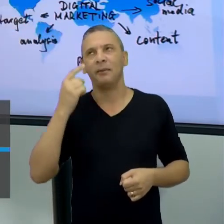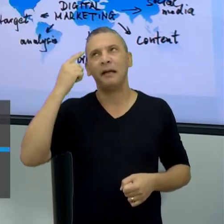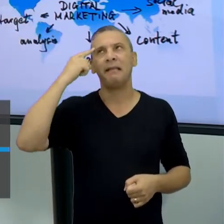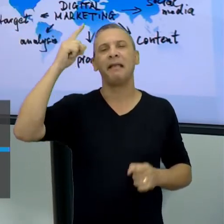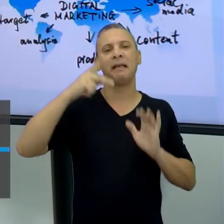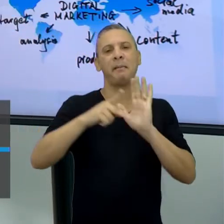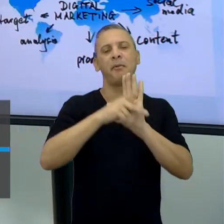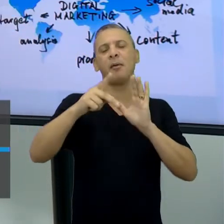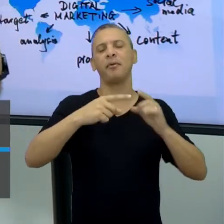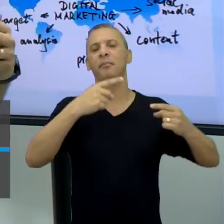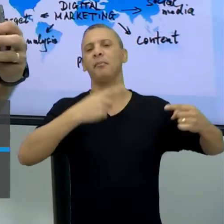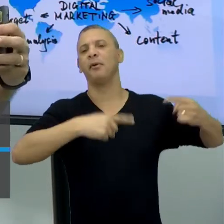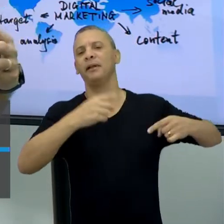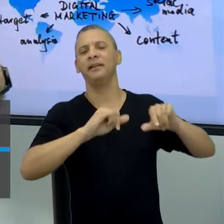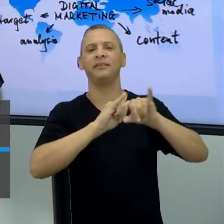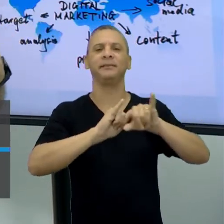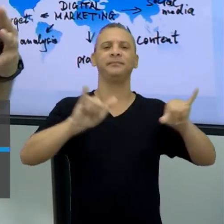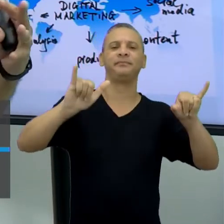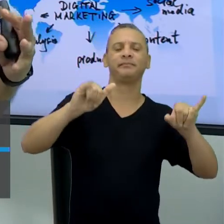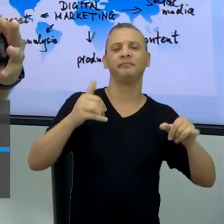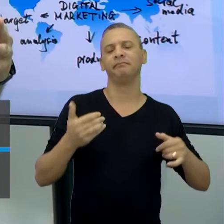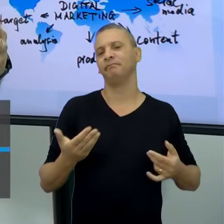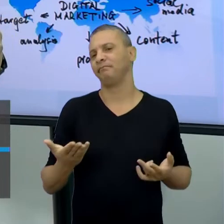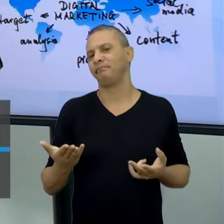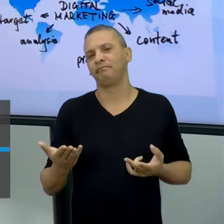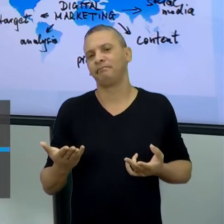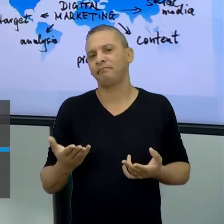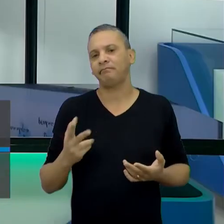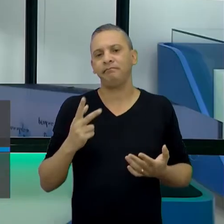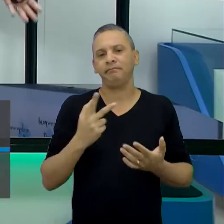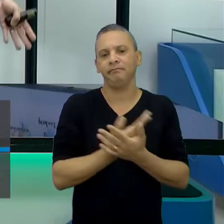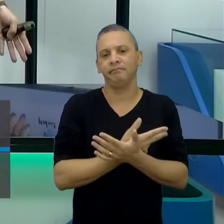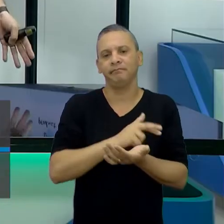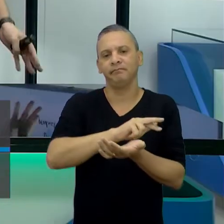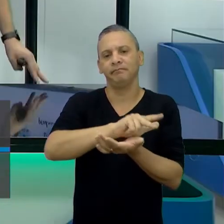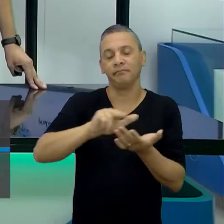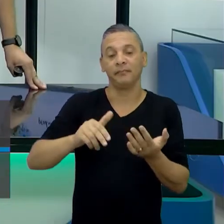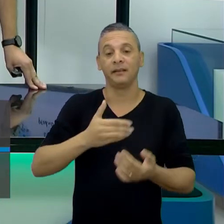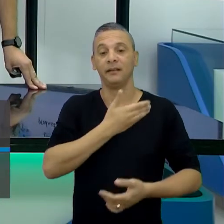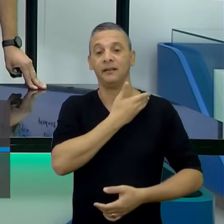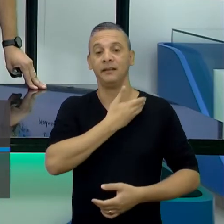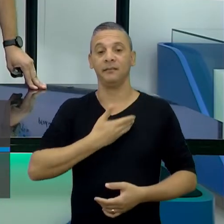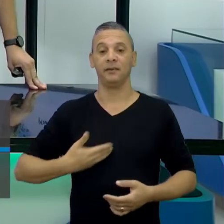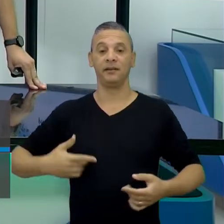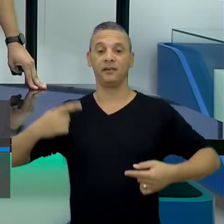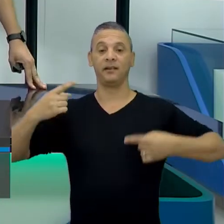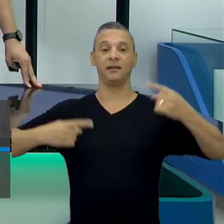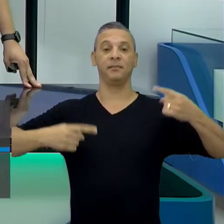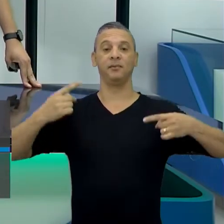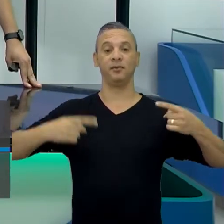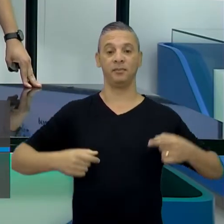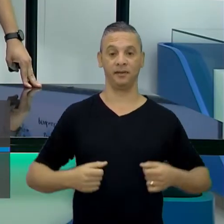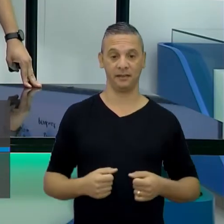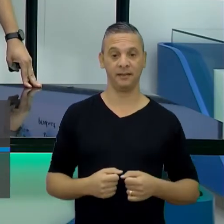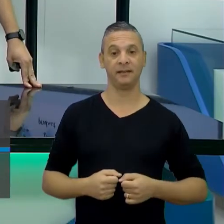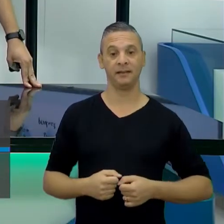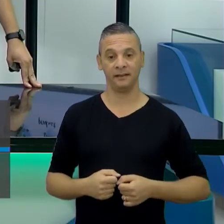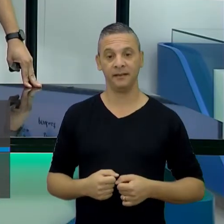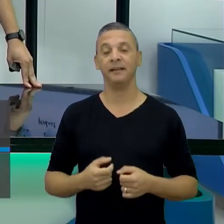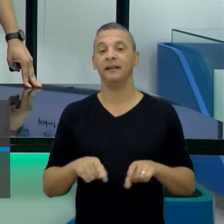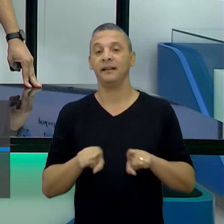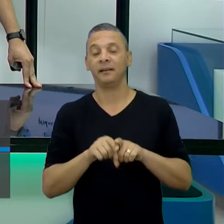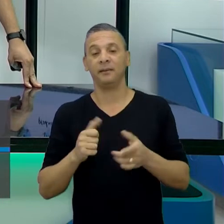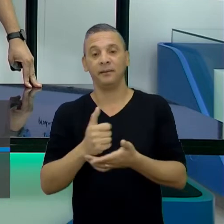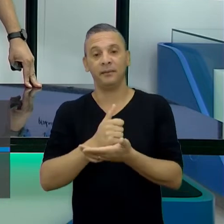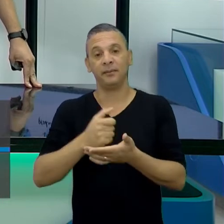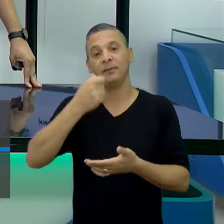políticas, e quando isso acontece com, sei lá, políticas públicas... Uma coisa que eu não posso falar, mas enfim, até medicamentos,